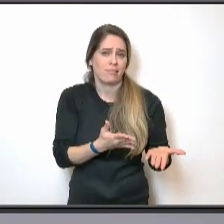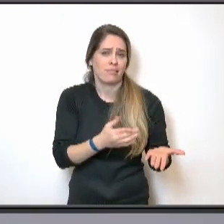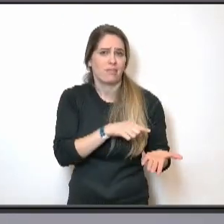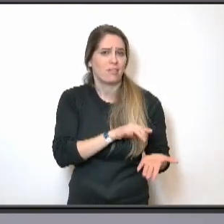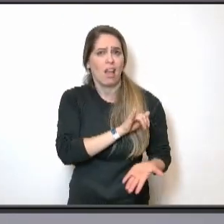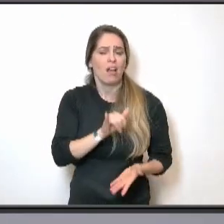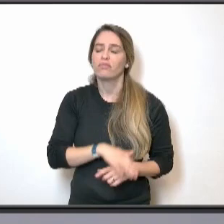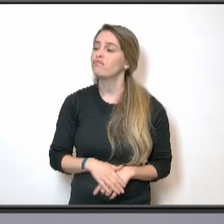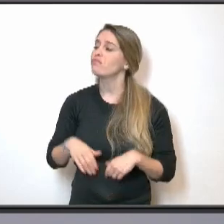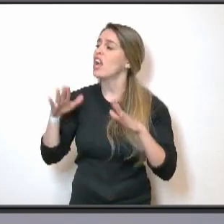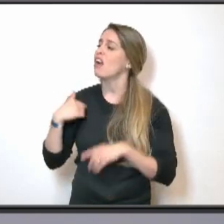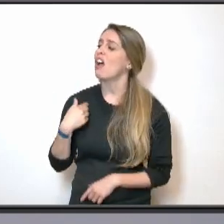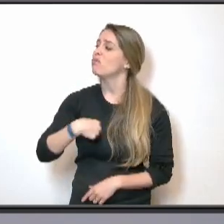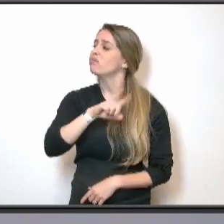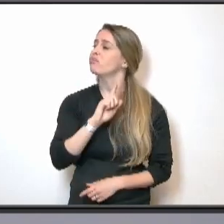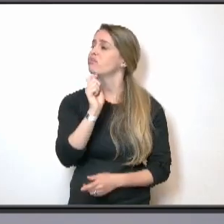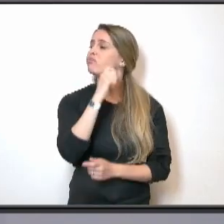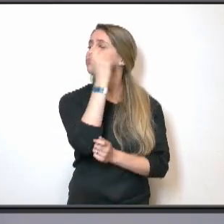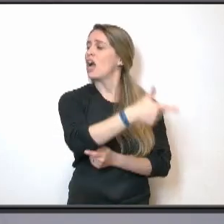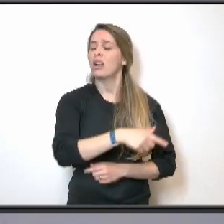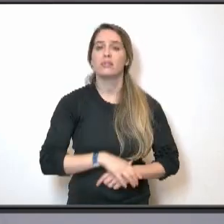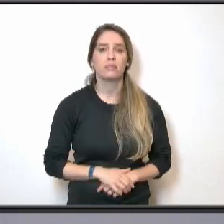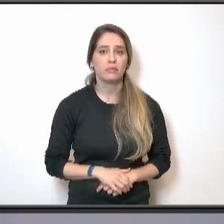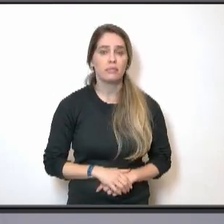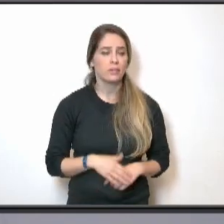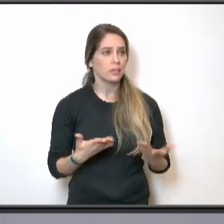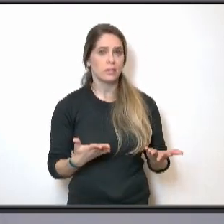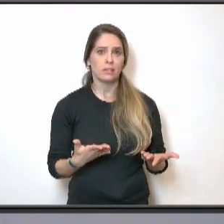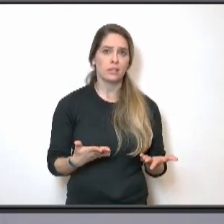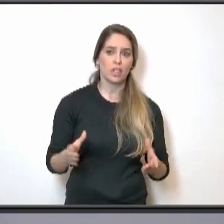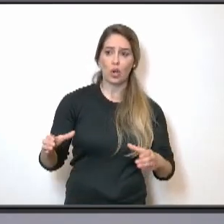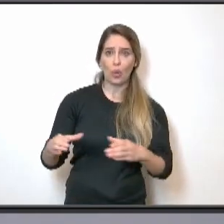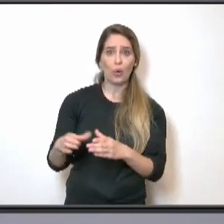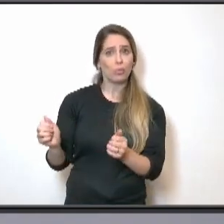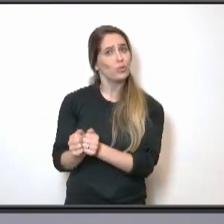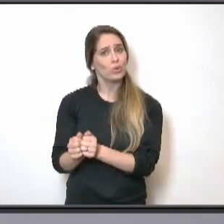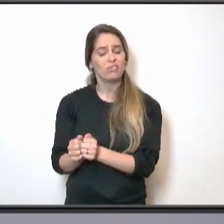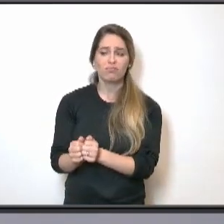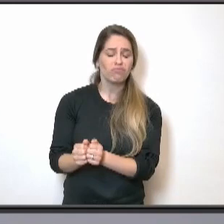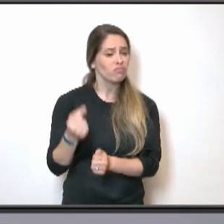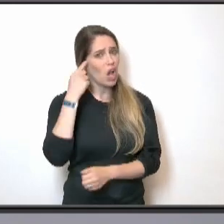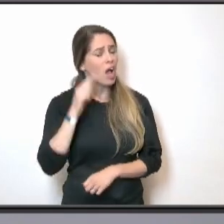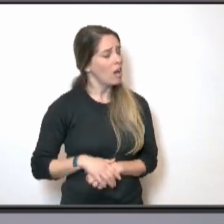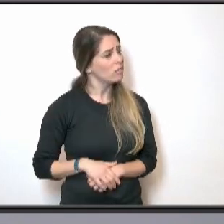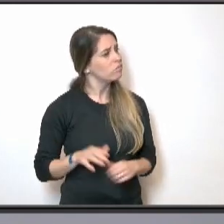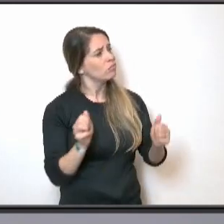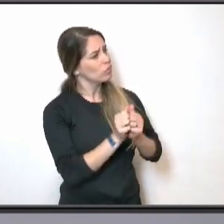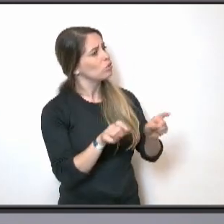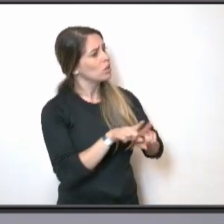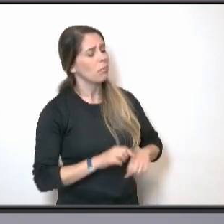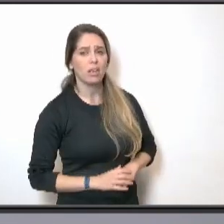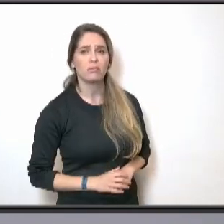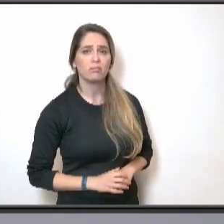pescar. E os infelizes dos outros discípulos estavam juntos, deve fazer o quê? Vamos também. Não tinha um